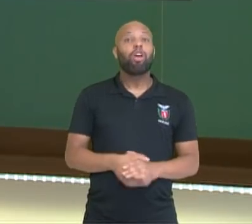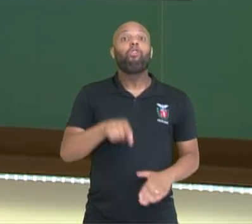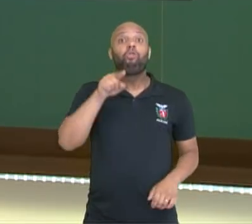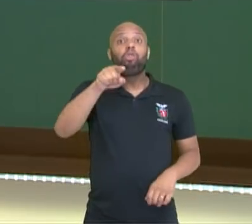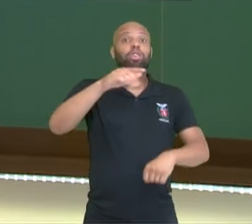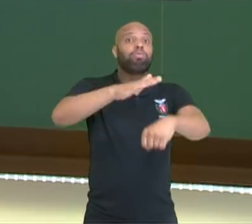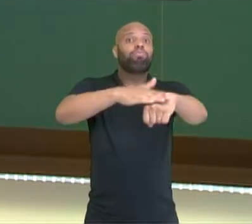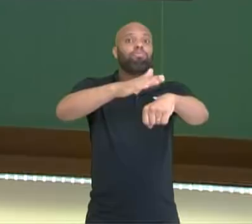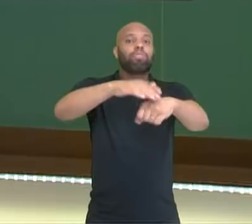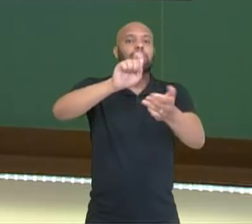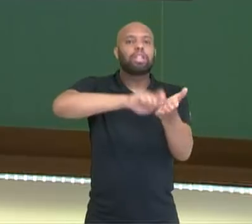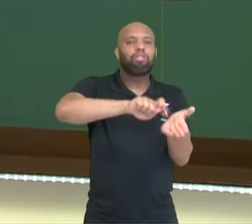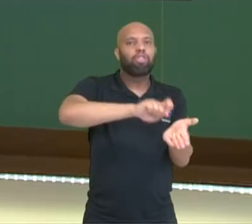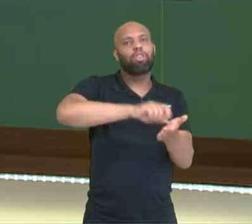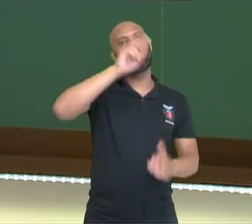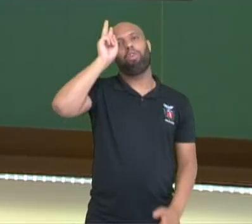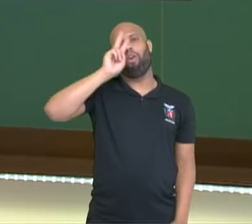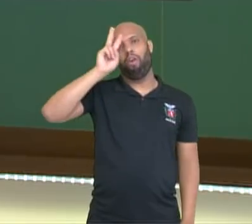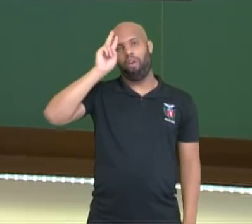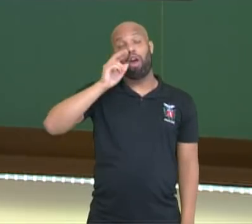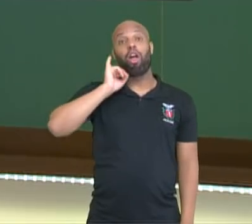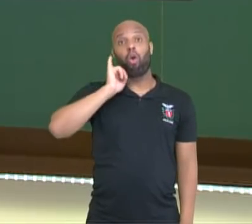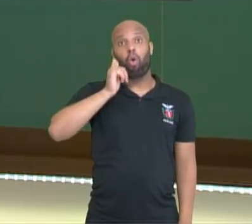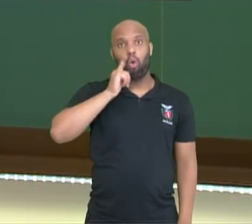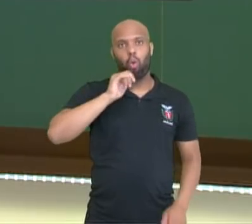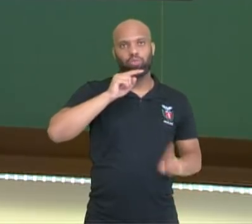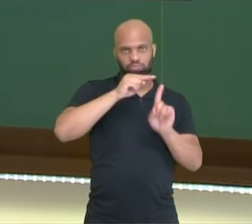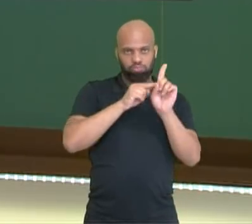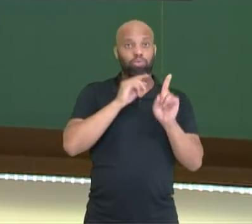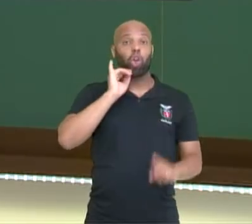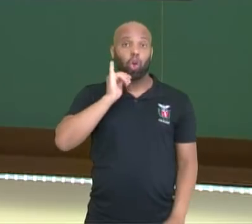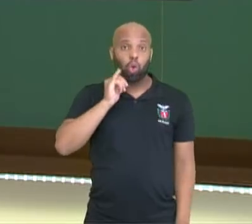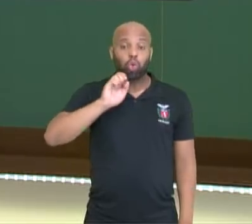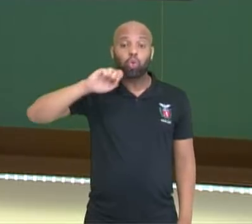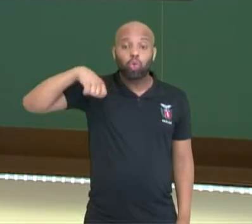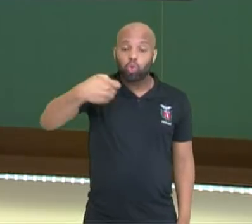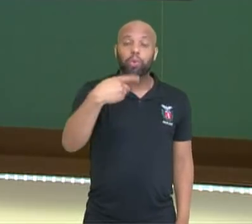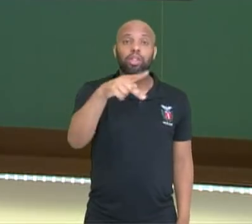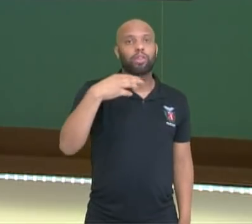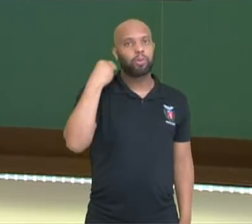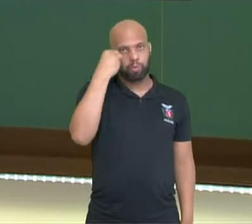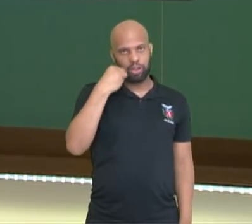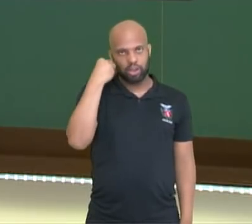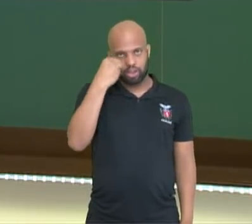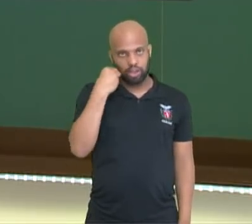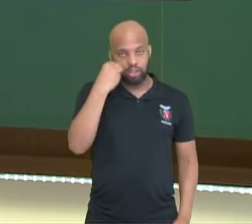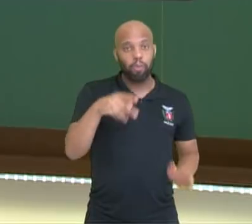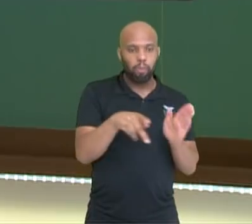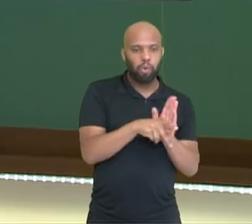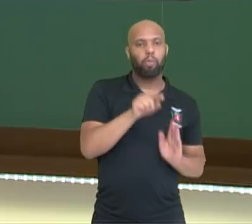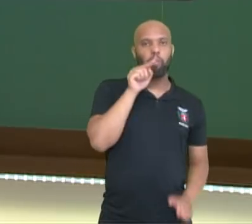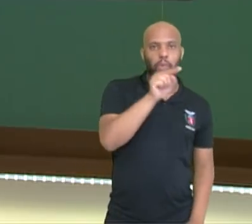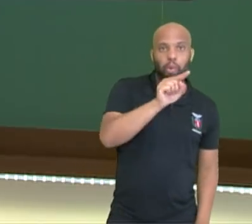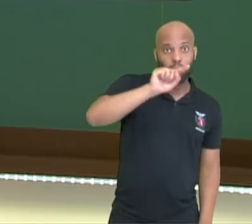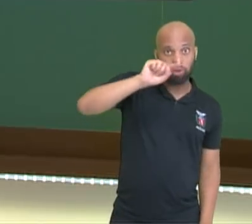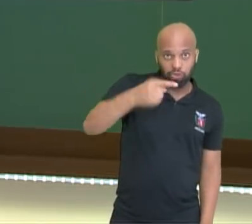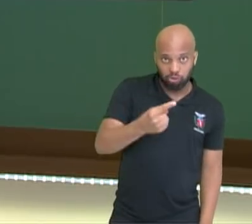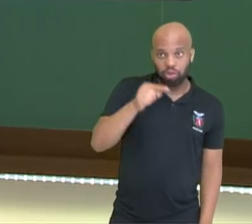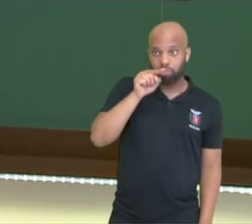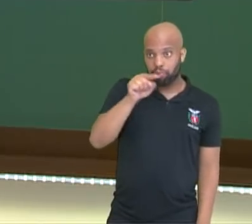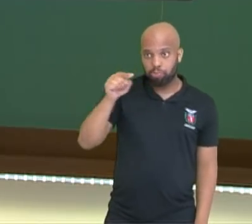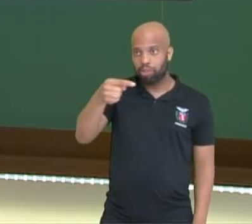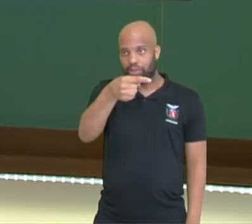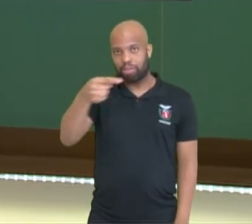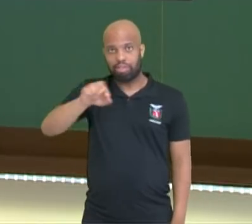Produza uma história, um conto, sobre a sua experiência com os sinais de pontuação.